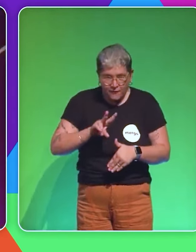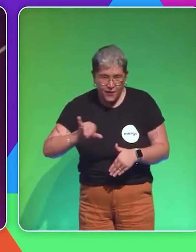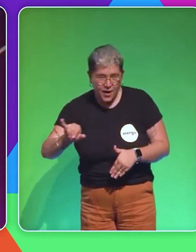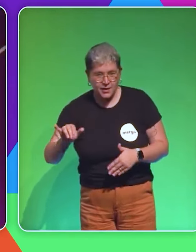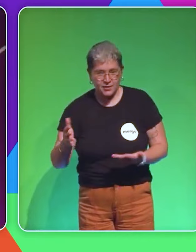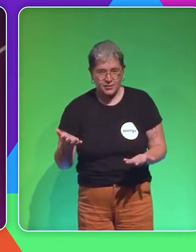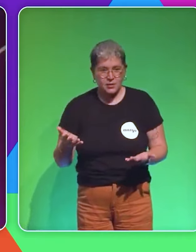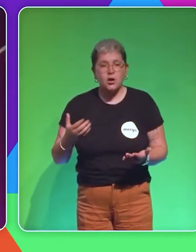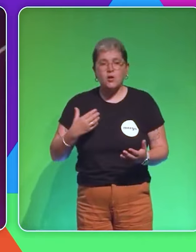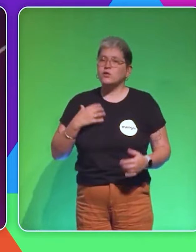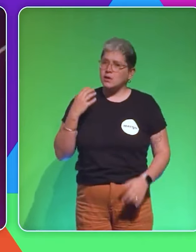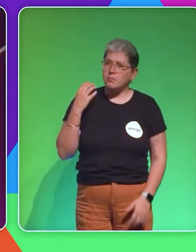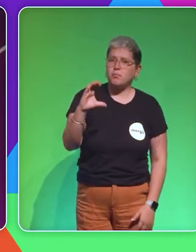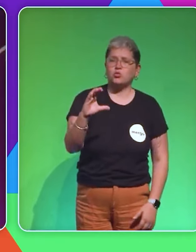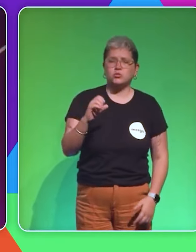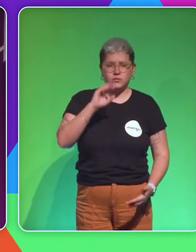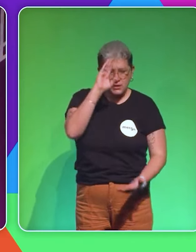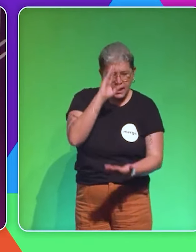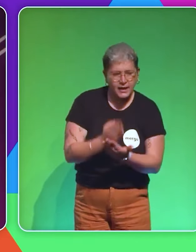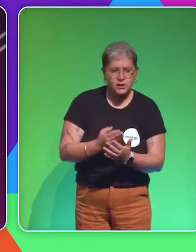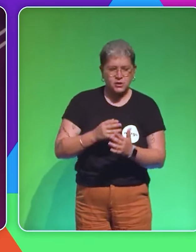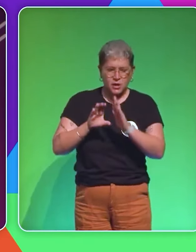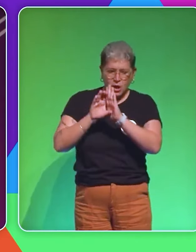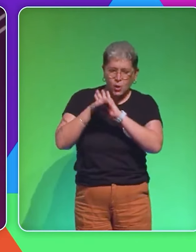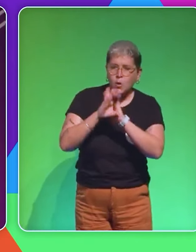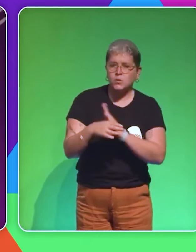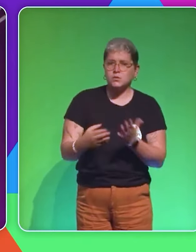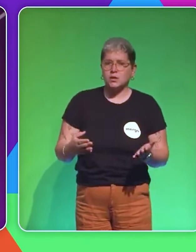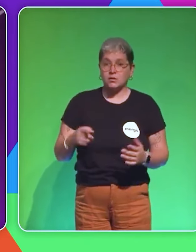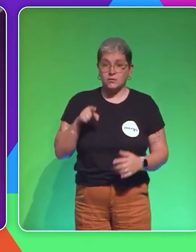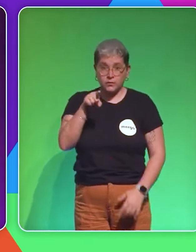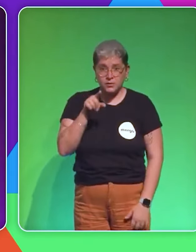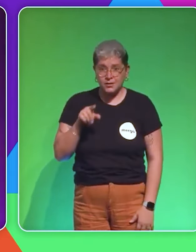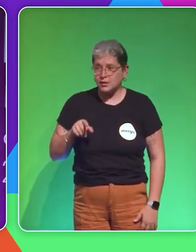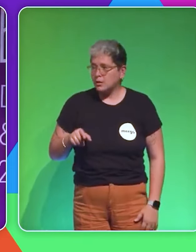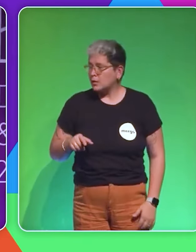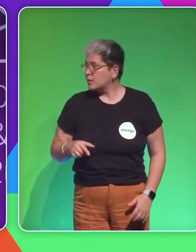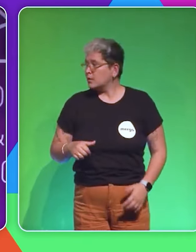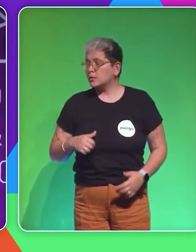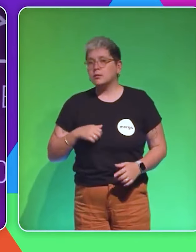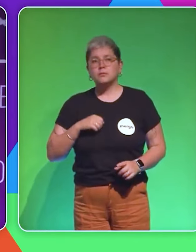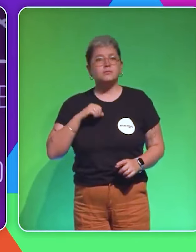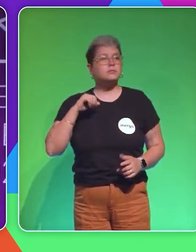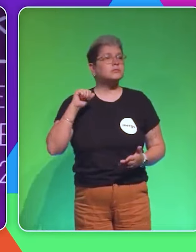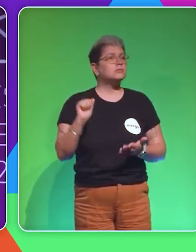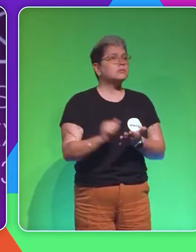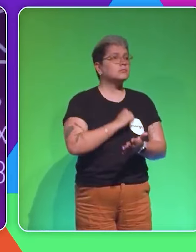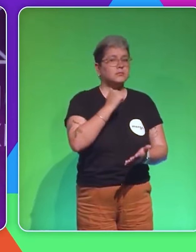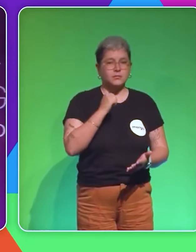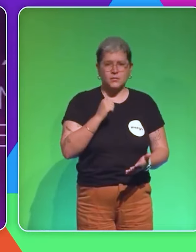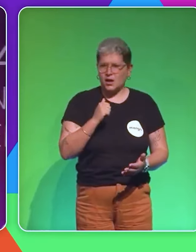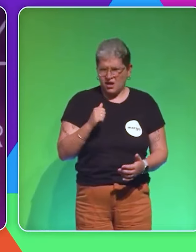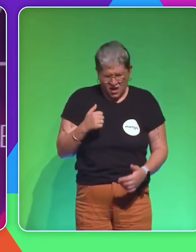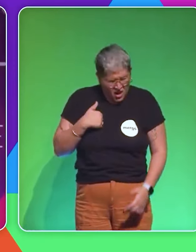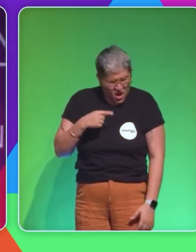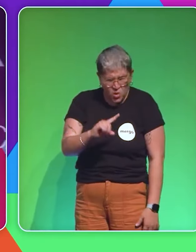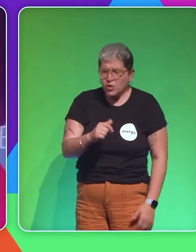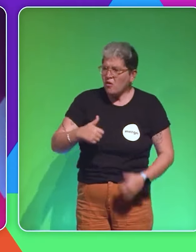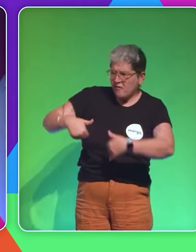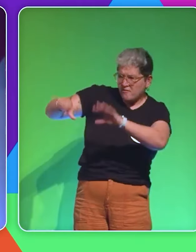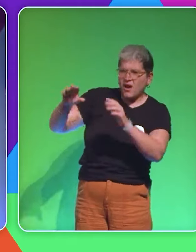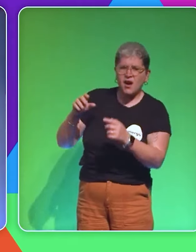postou um negócio que você acredita que você acha que é importante você vai apagar não eles que deixam de seguir perdi 2000 seguidores nessa